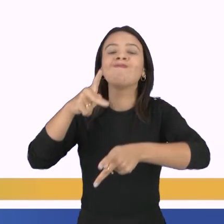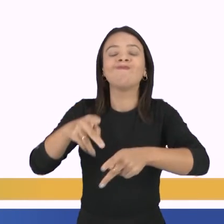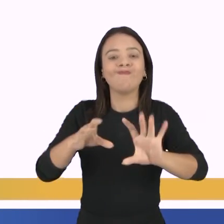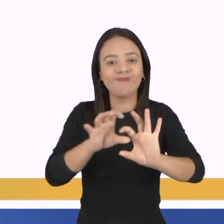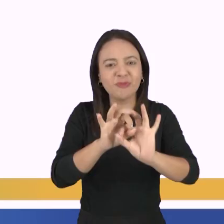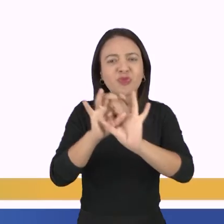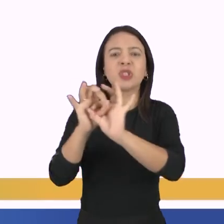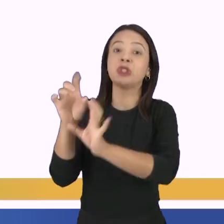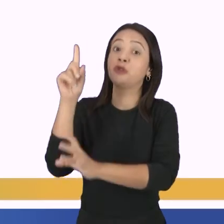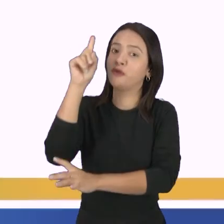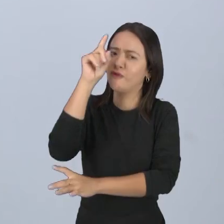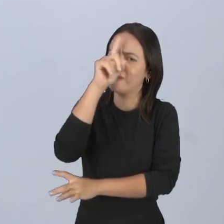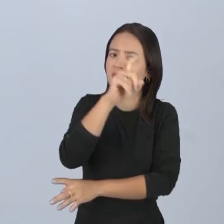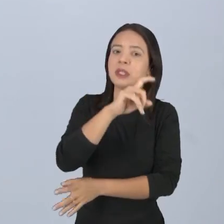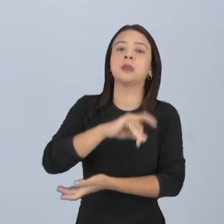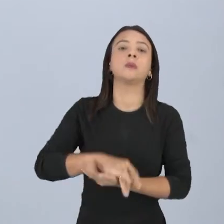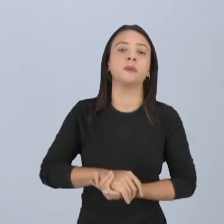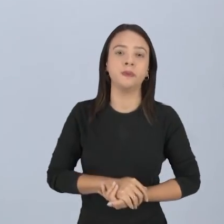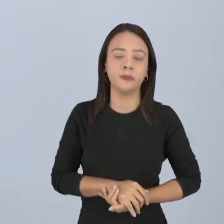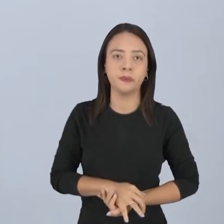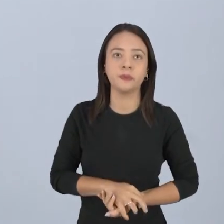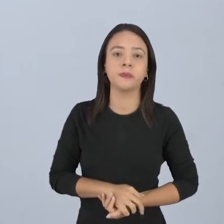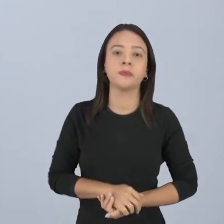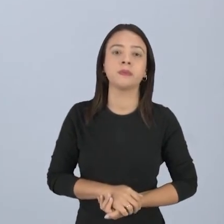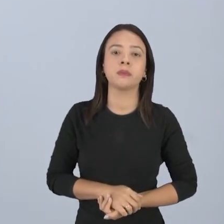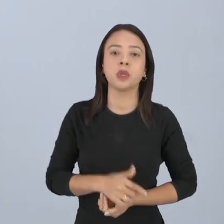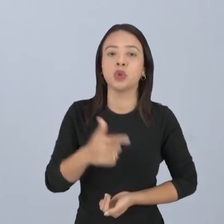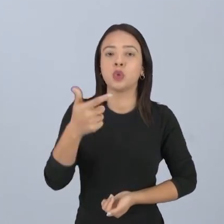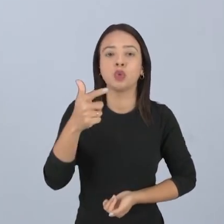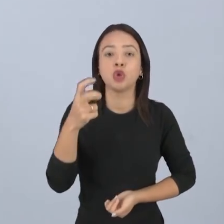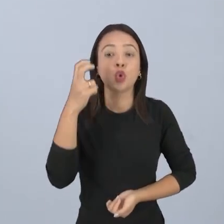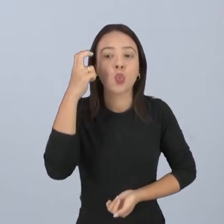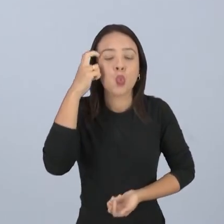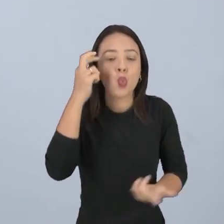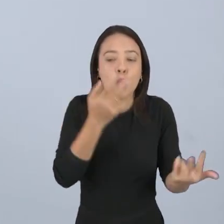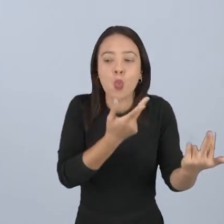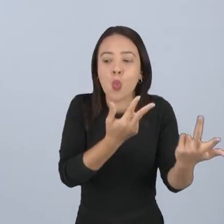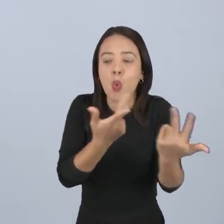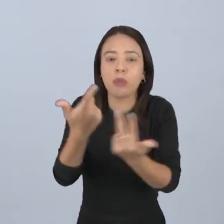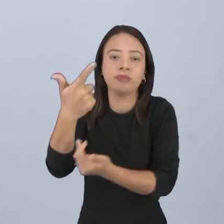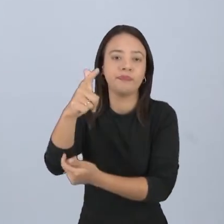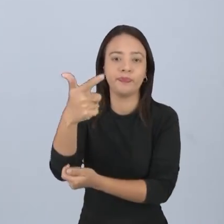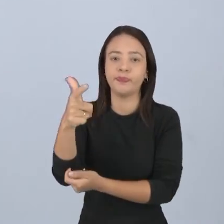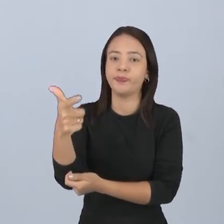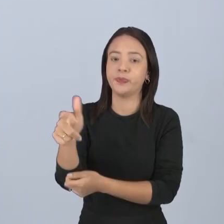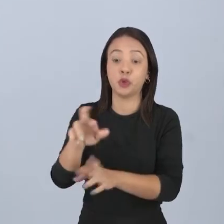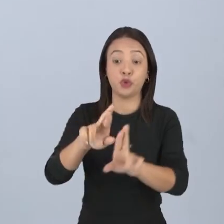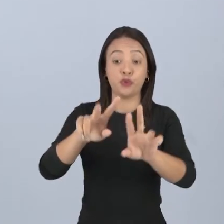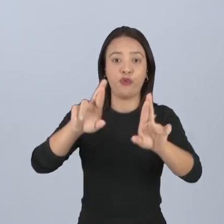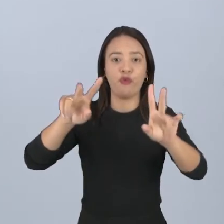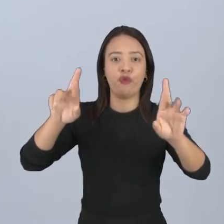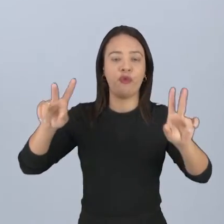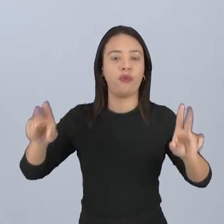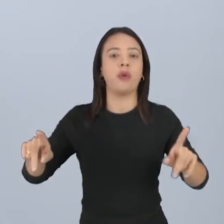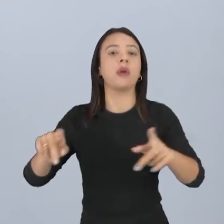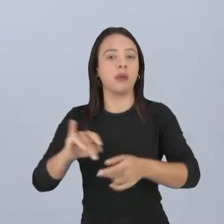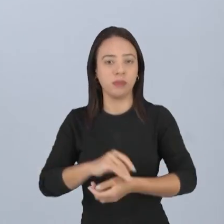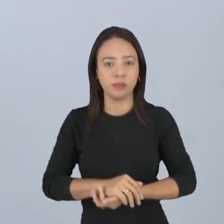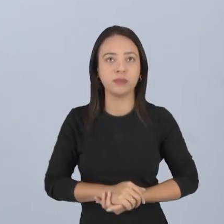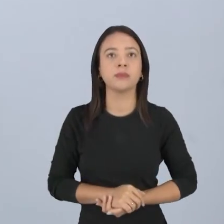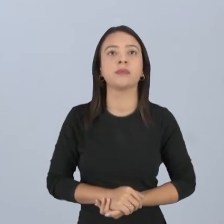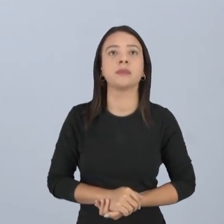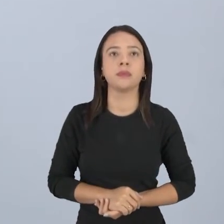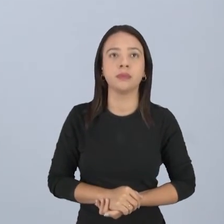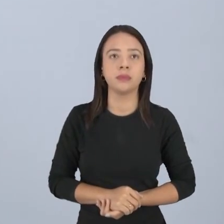complexa. Então, eles não eram, né, não tinham culturas idênticas, né? Isso pode até botar por terra